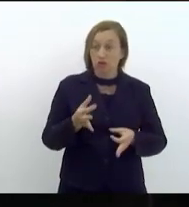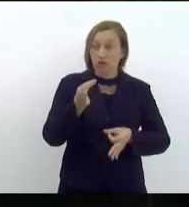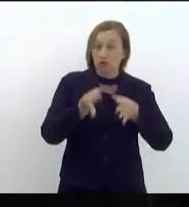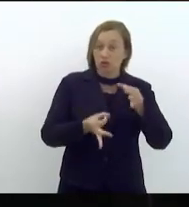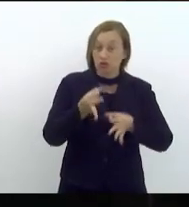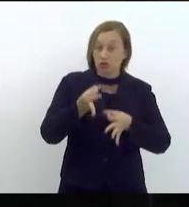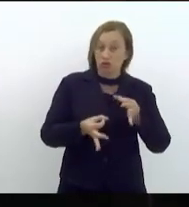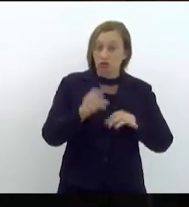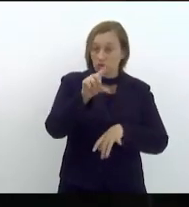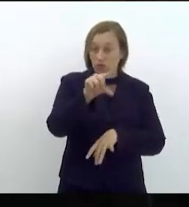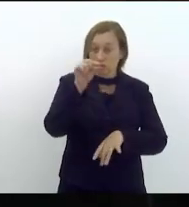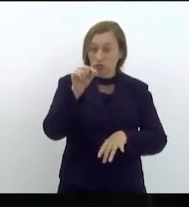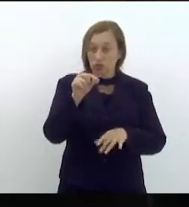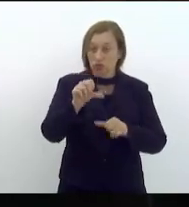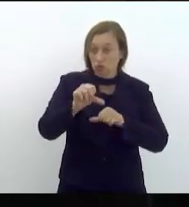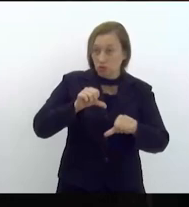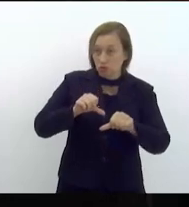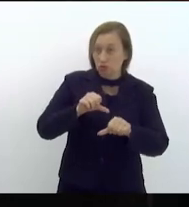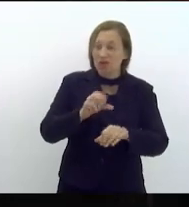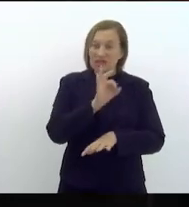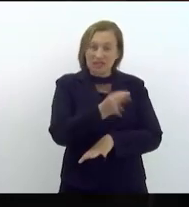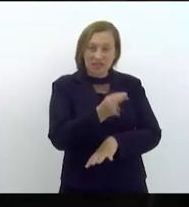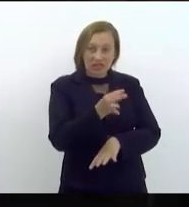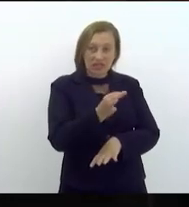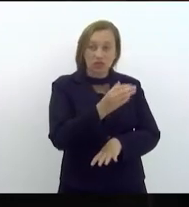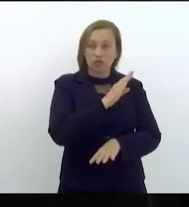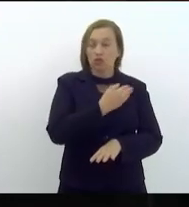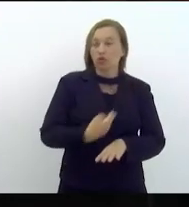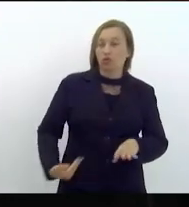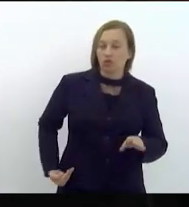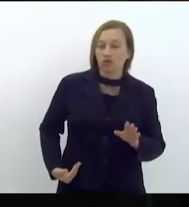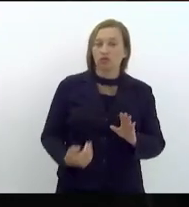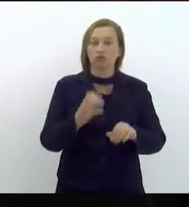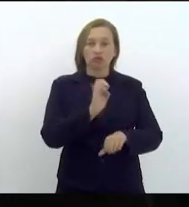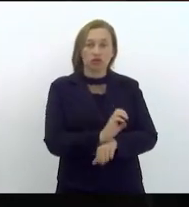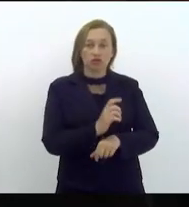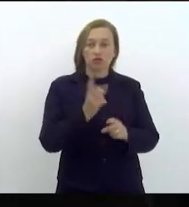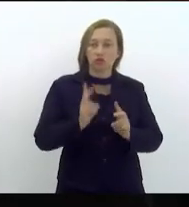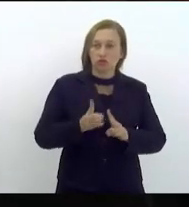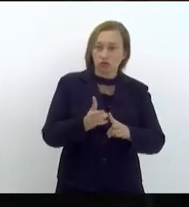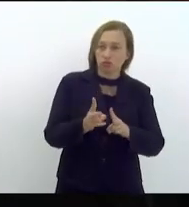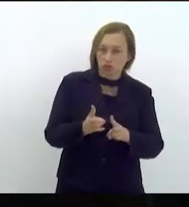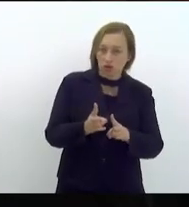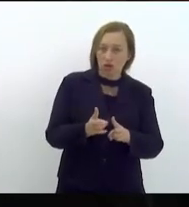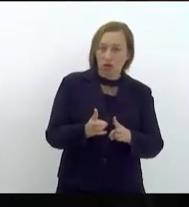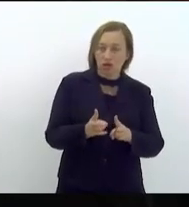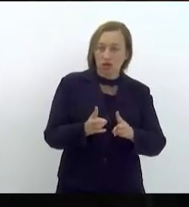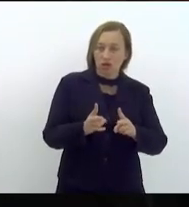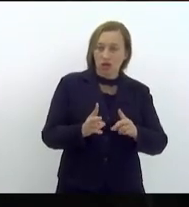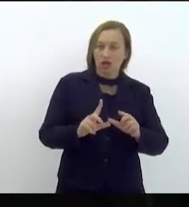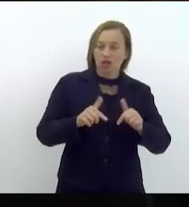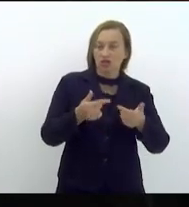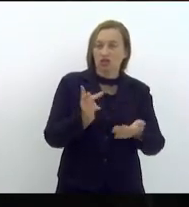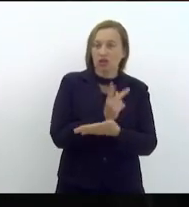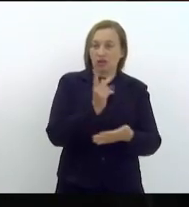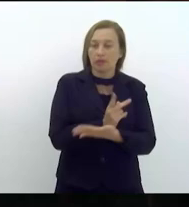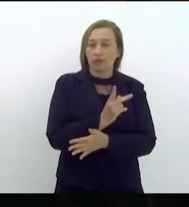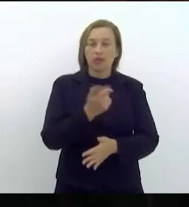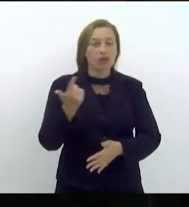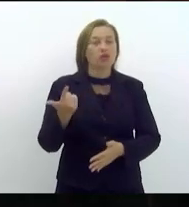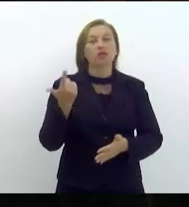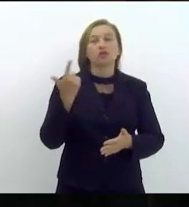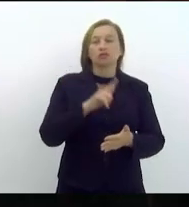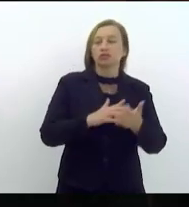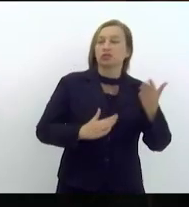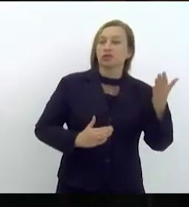reverteu isso mas eu tenho certeza que o governo do estado vai continuar recursando por isso é muito importante que a gente consiga aprovar nessa casa